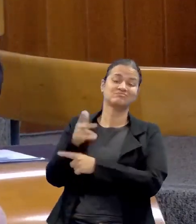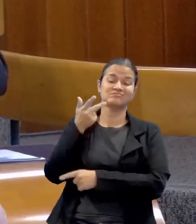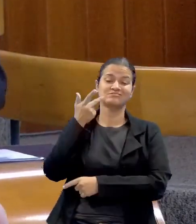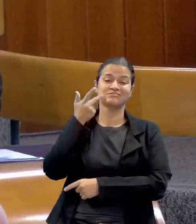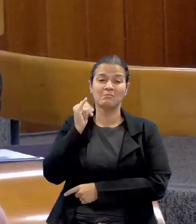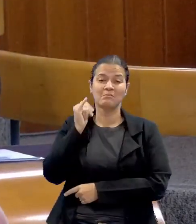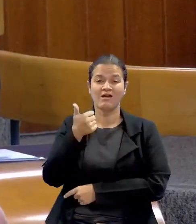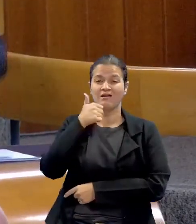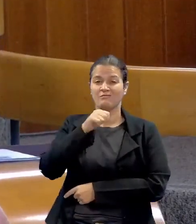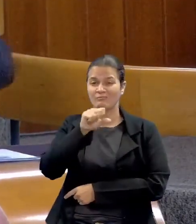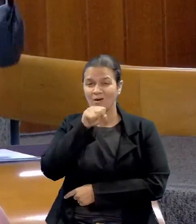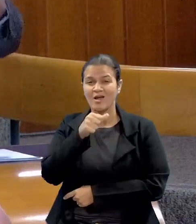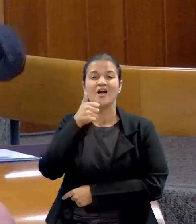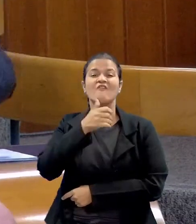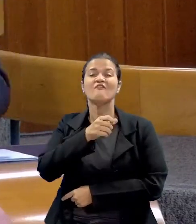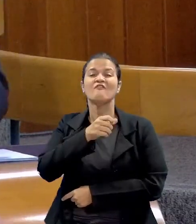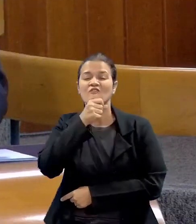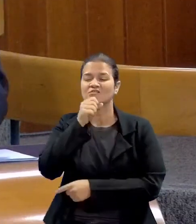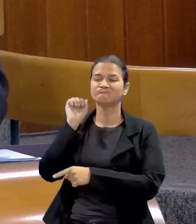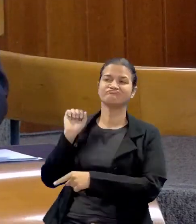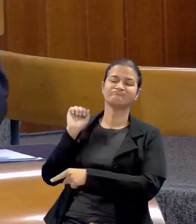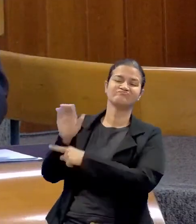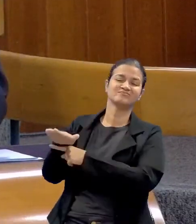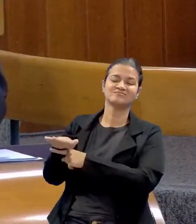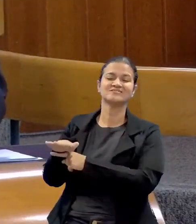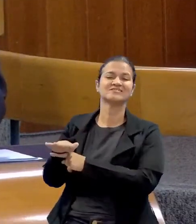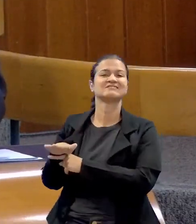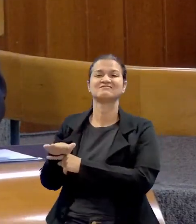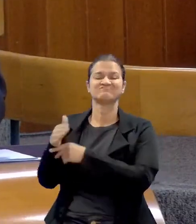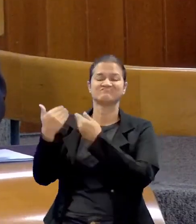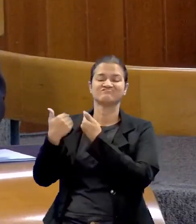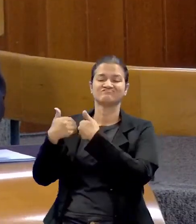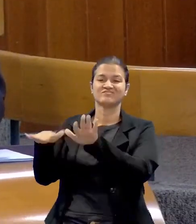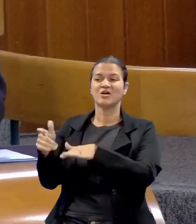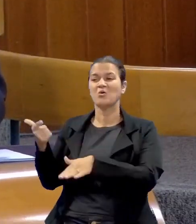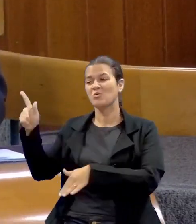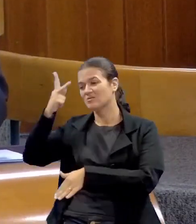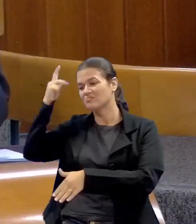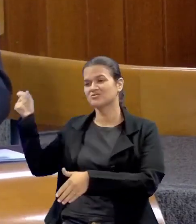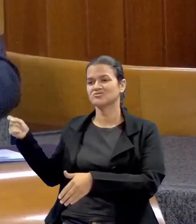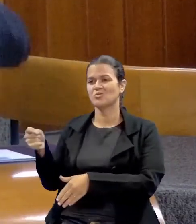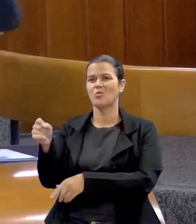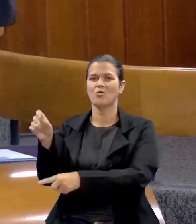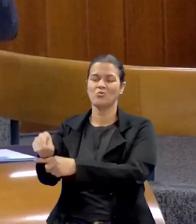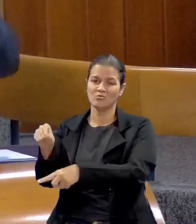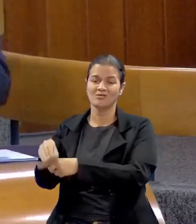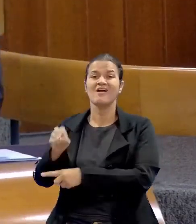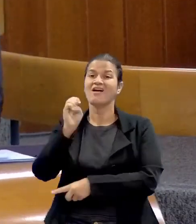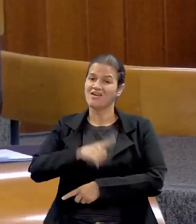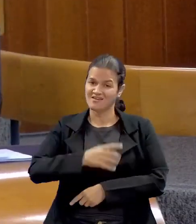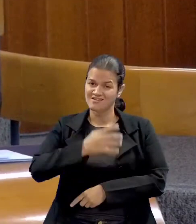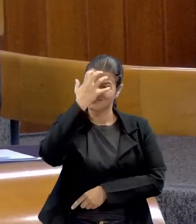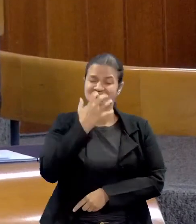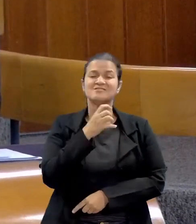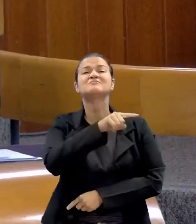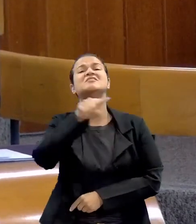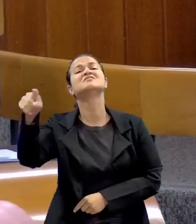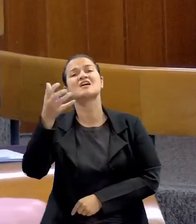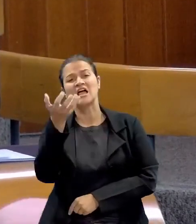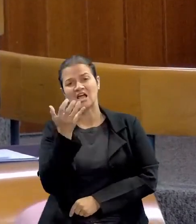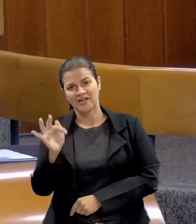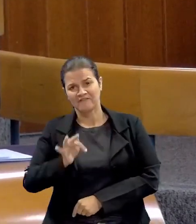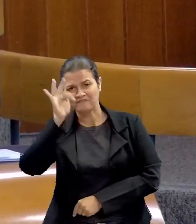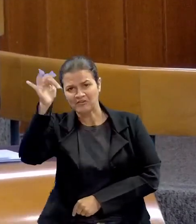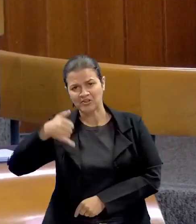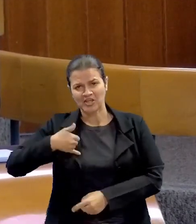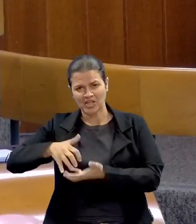seus pais, entregam a própria sorte, e isso é muito grave. Quem de vocês pretende ficar idoso aí? Levanta a